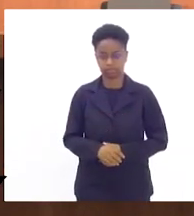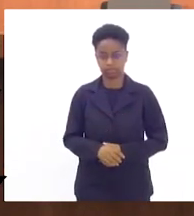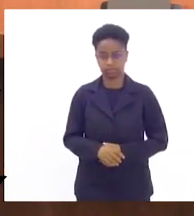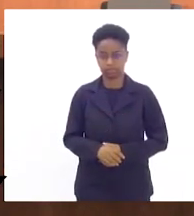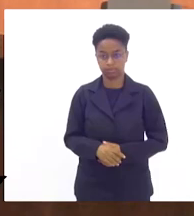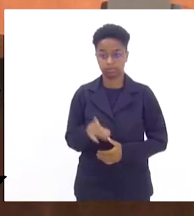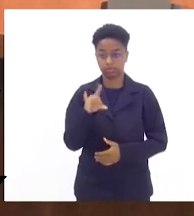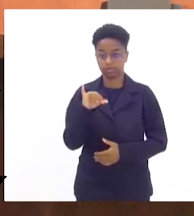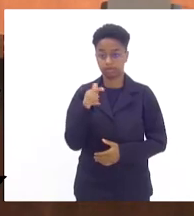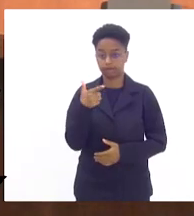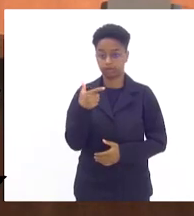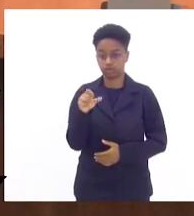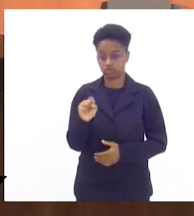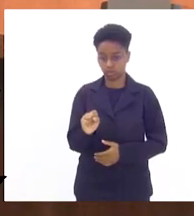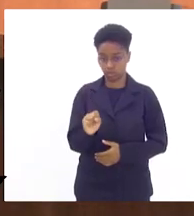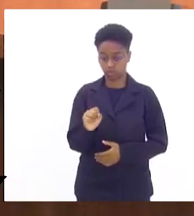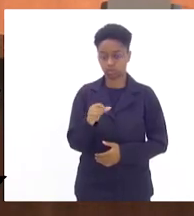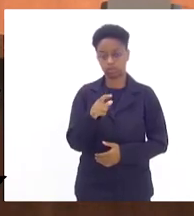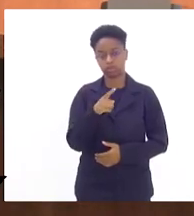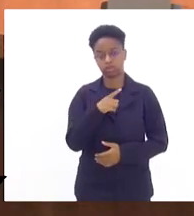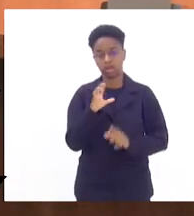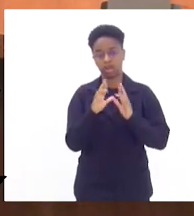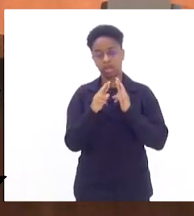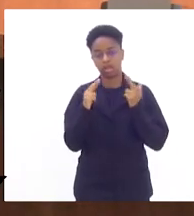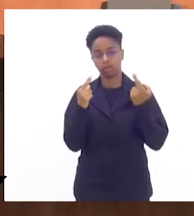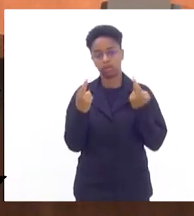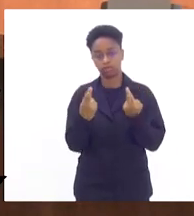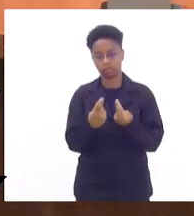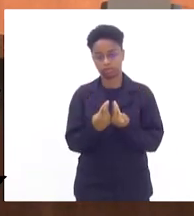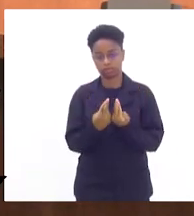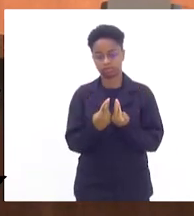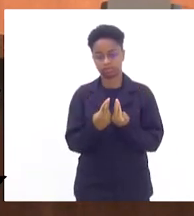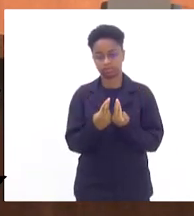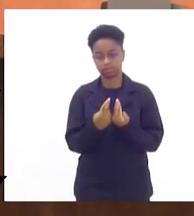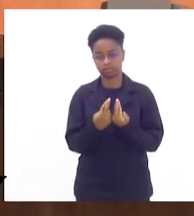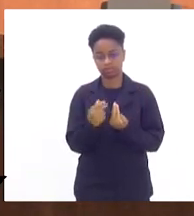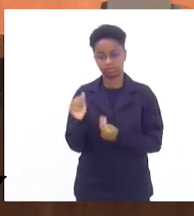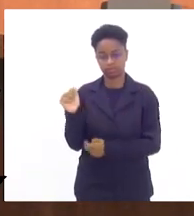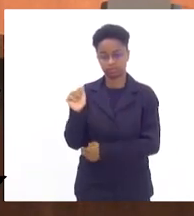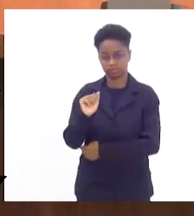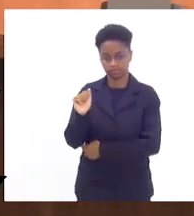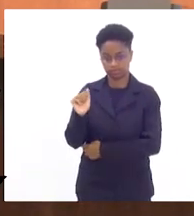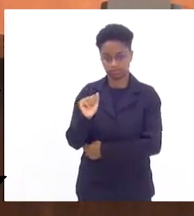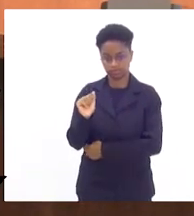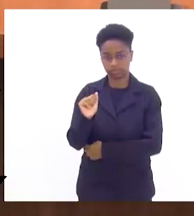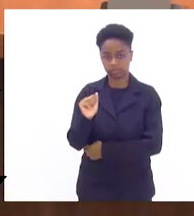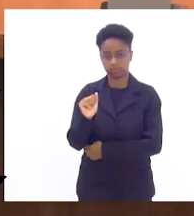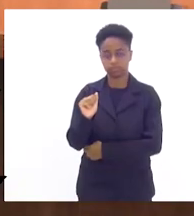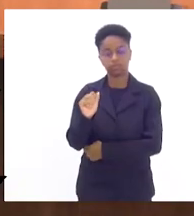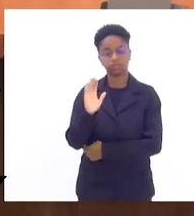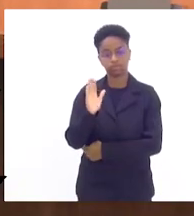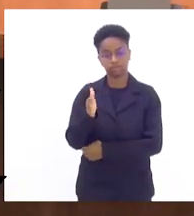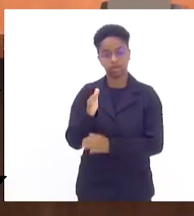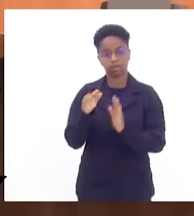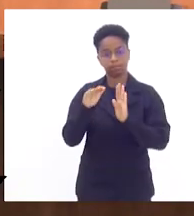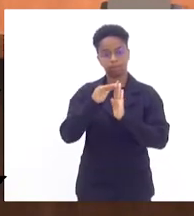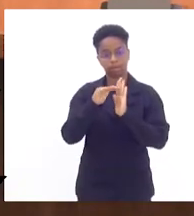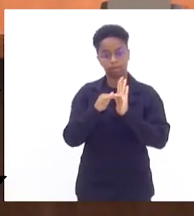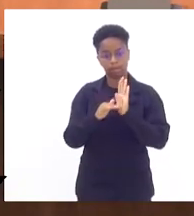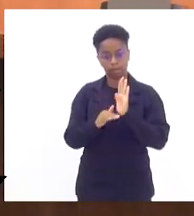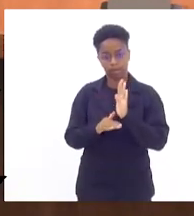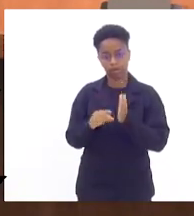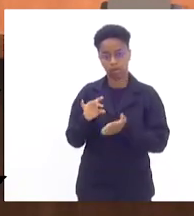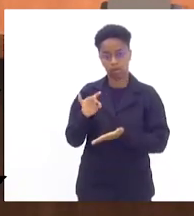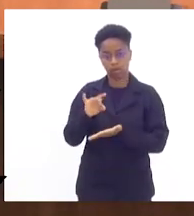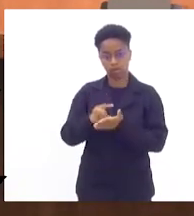No dia 28, a gente vai ter uma reunião da associação e já protocolamos ofício